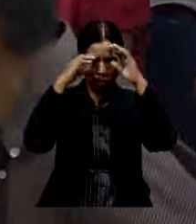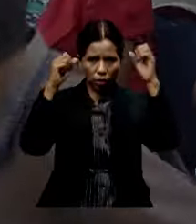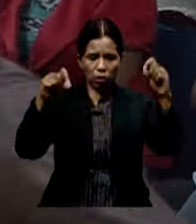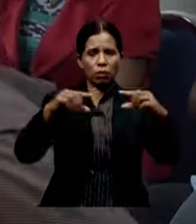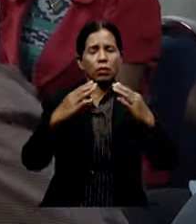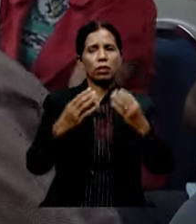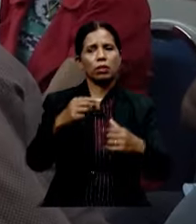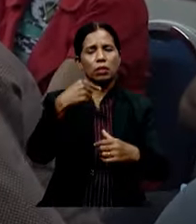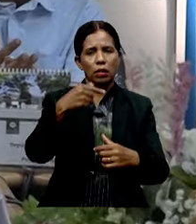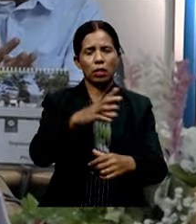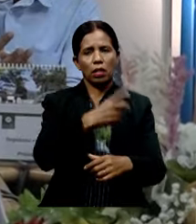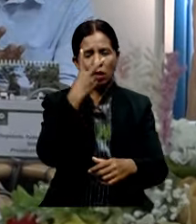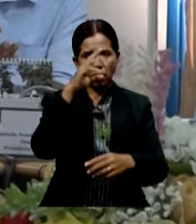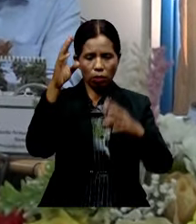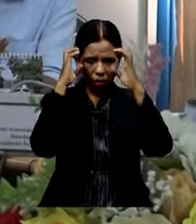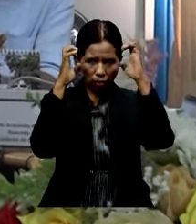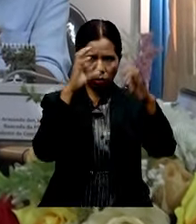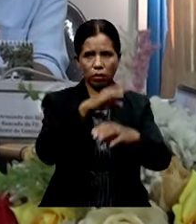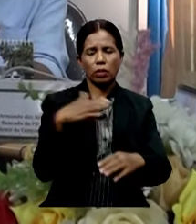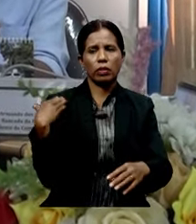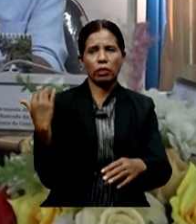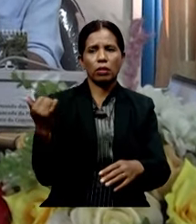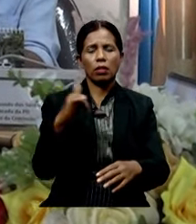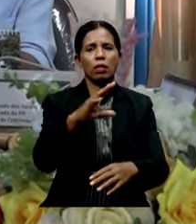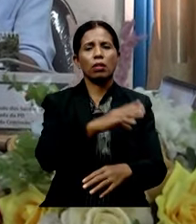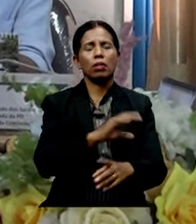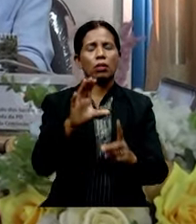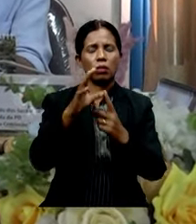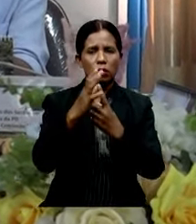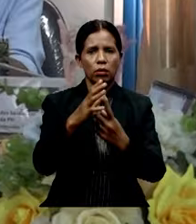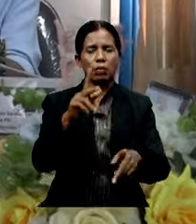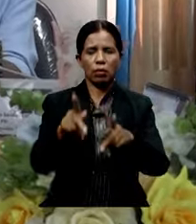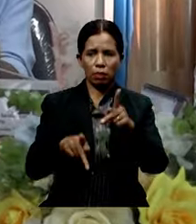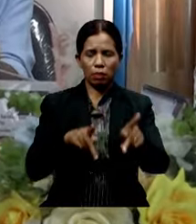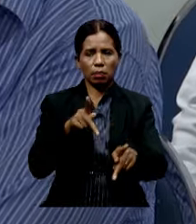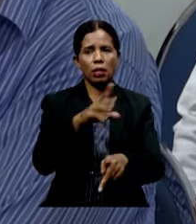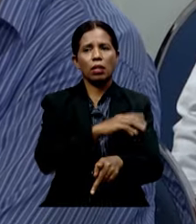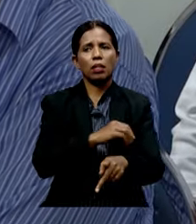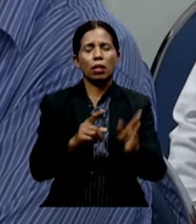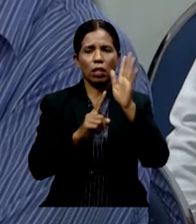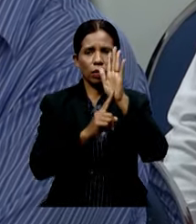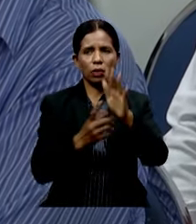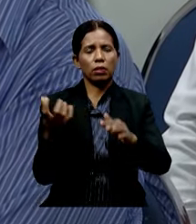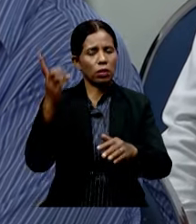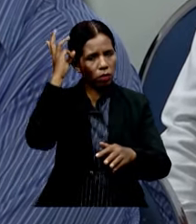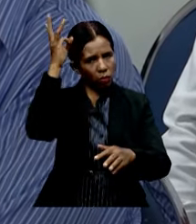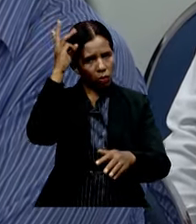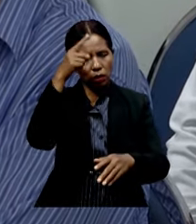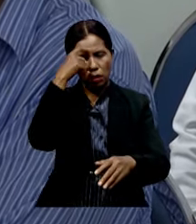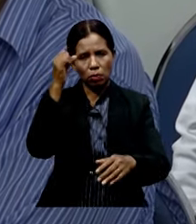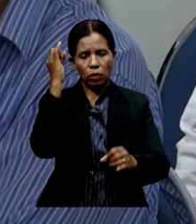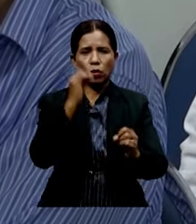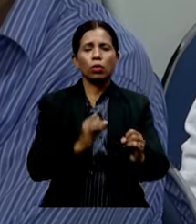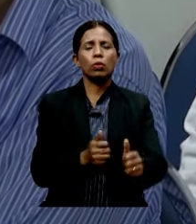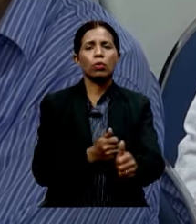GG, deve tratar assunto educação, juventude, cultura no cidadania, Rori Hato Sirania preocupação, tambatur informação,